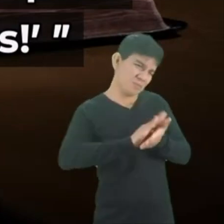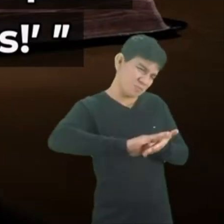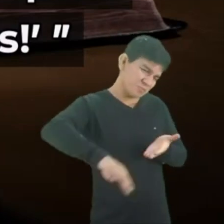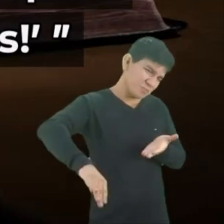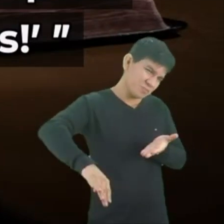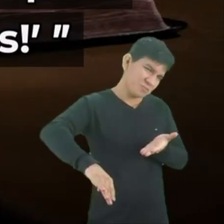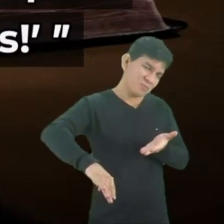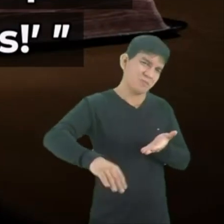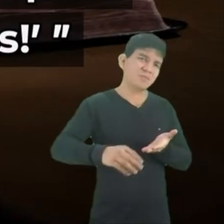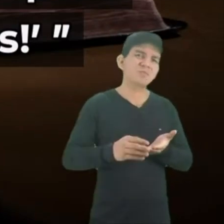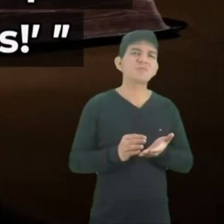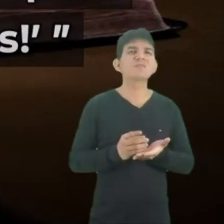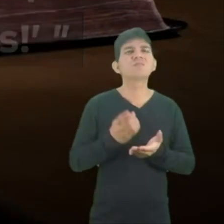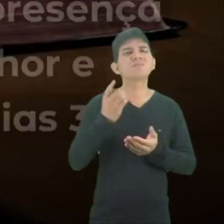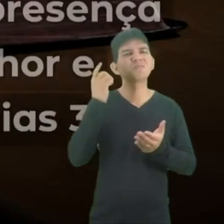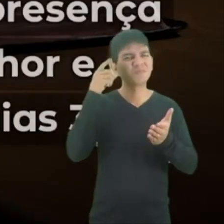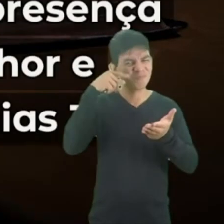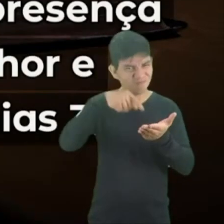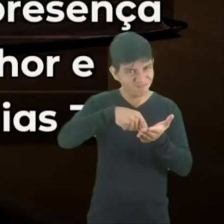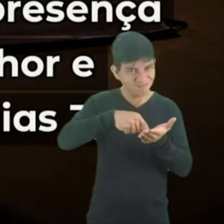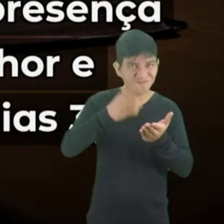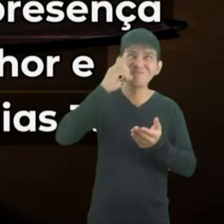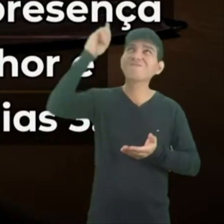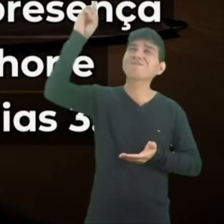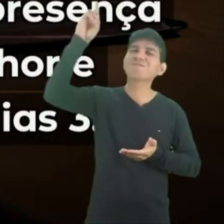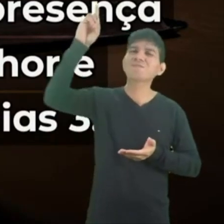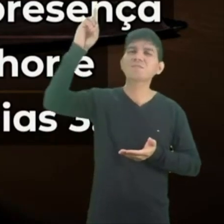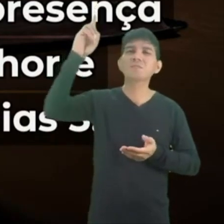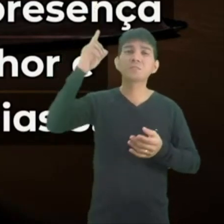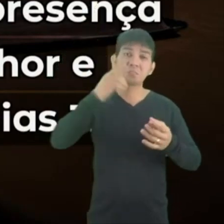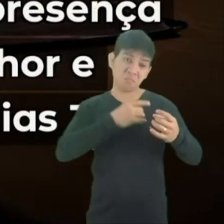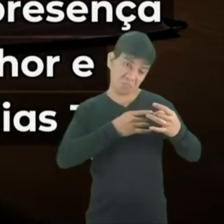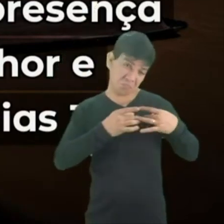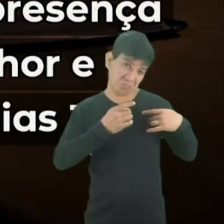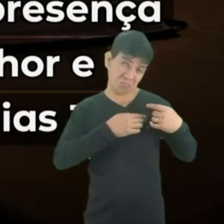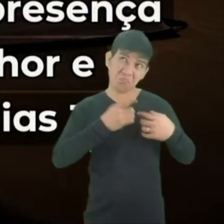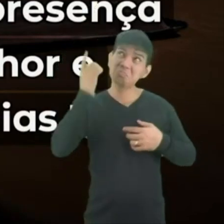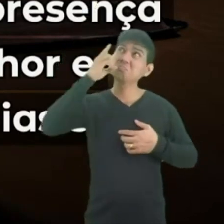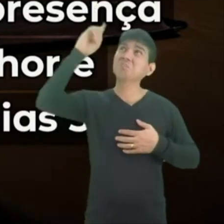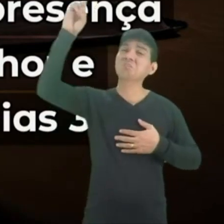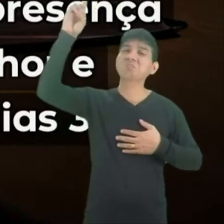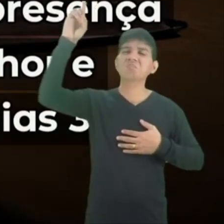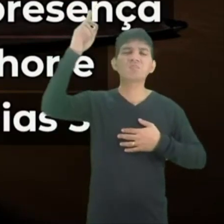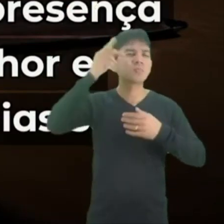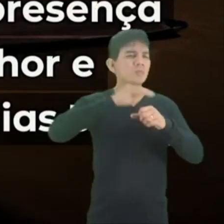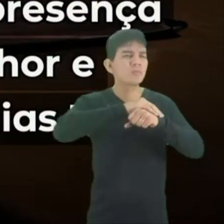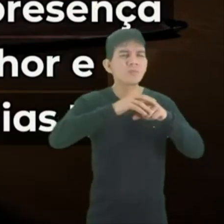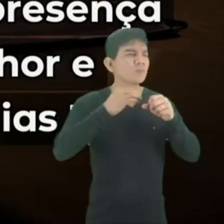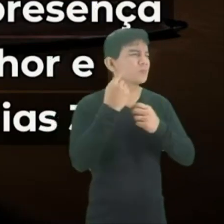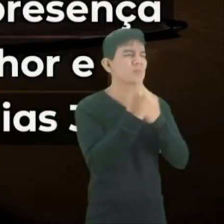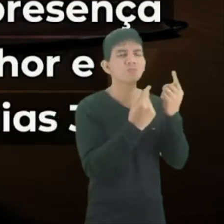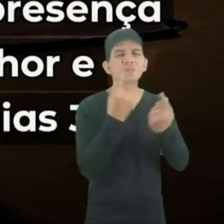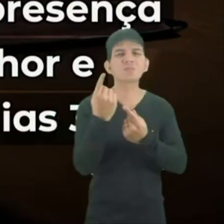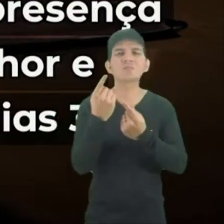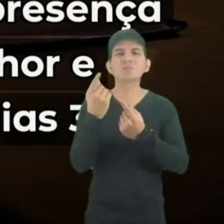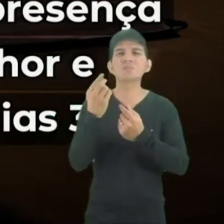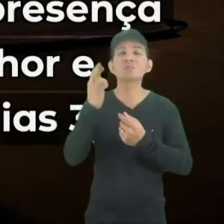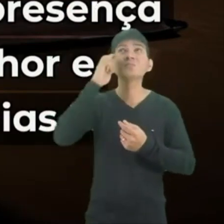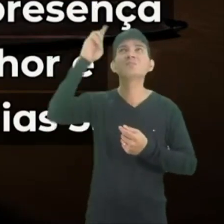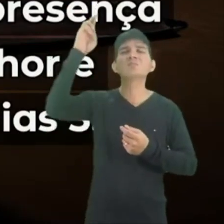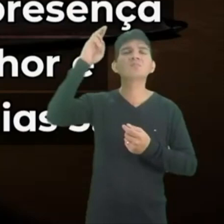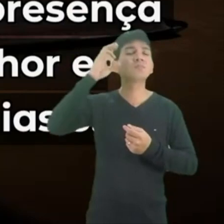Deus. Depois, aqueles que temiam ao Senhor conversavam uns com os outros e o Senhor os ouviu